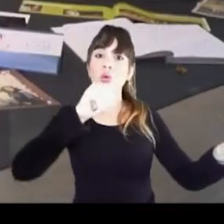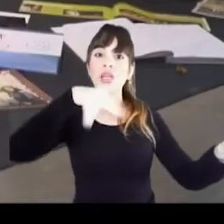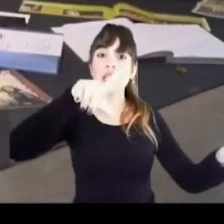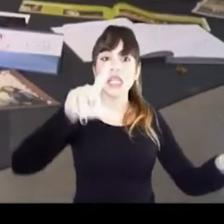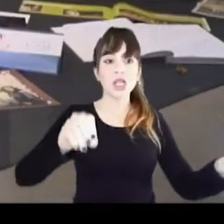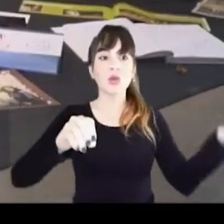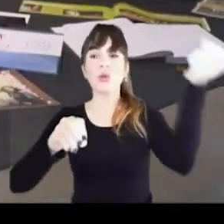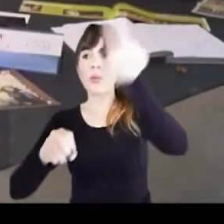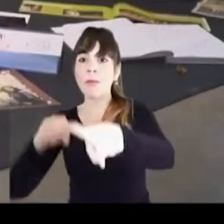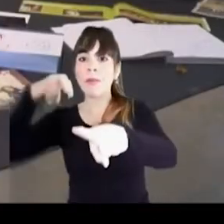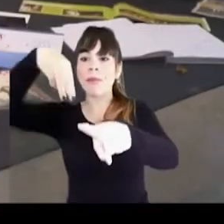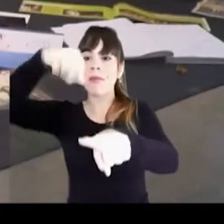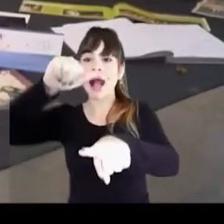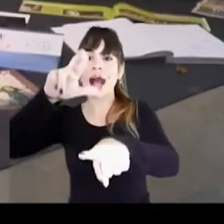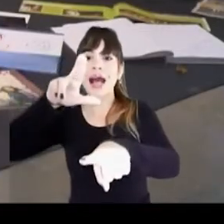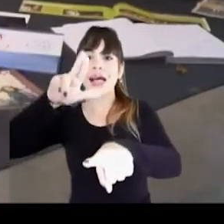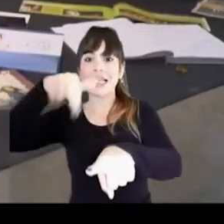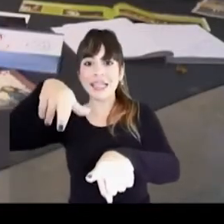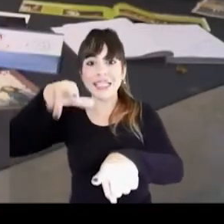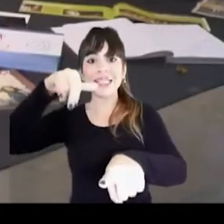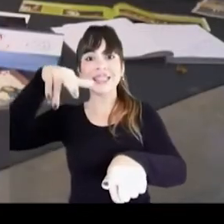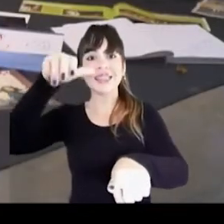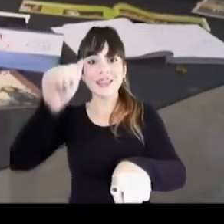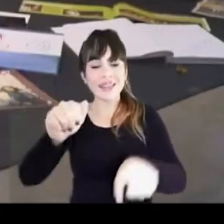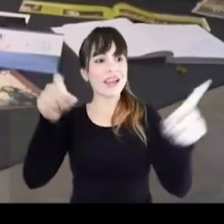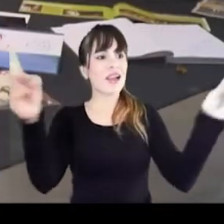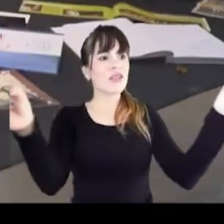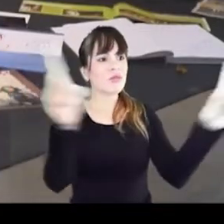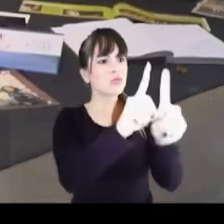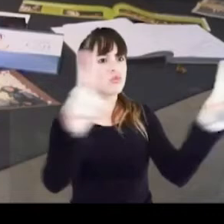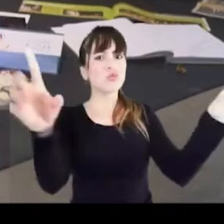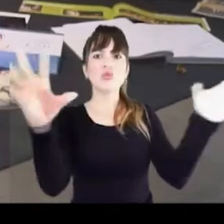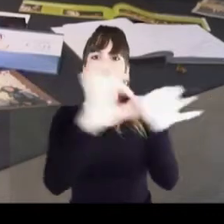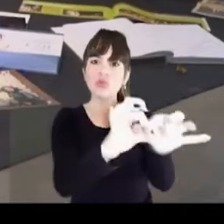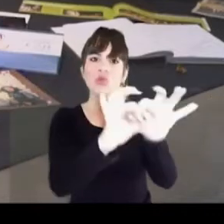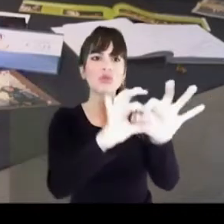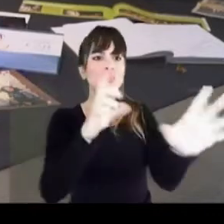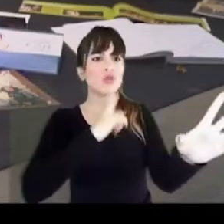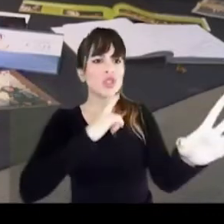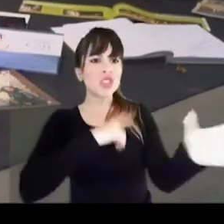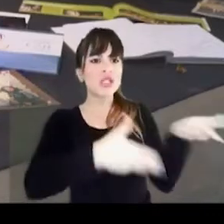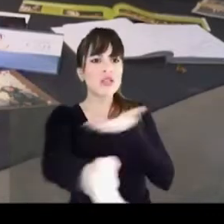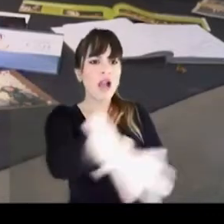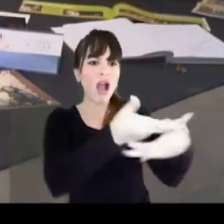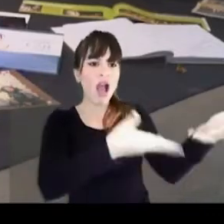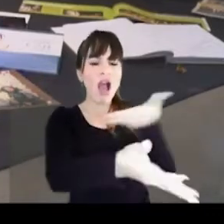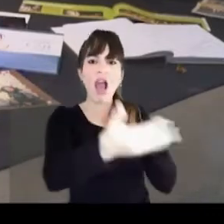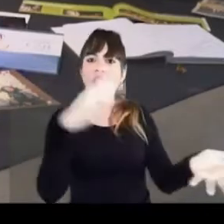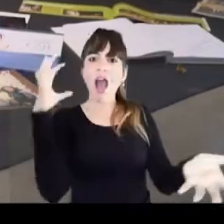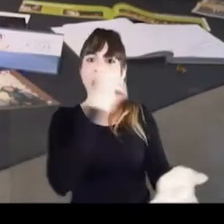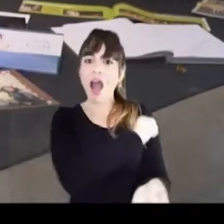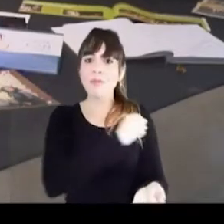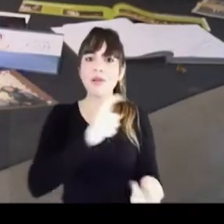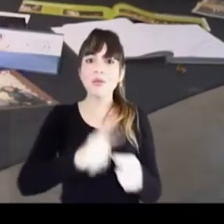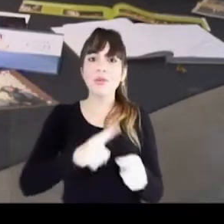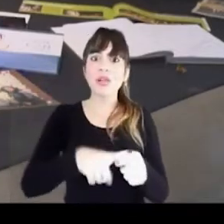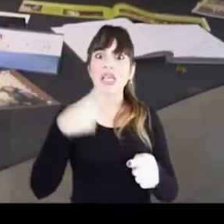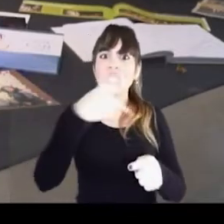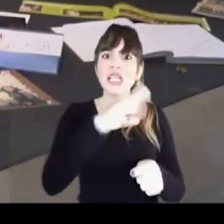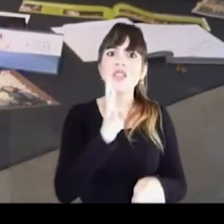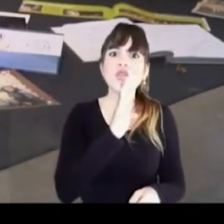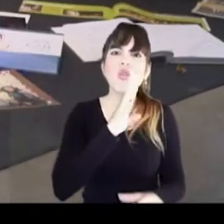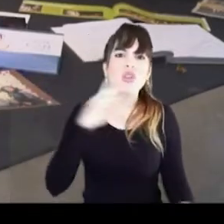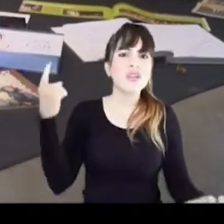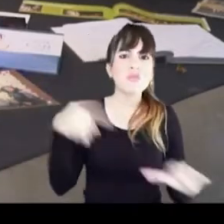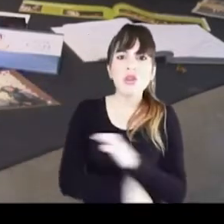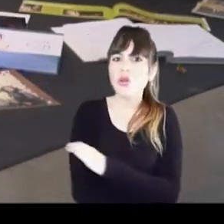reage ao da Marina de forma muito rápida, como a Marina reage ao do Murilo de forma muito rápida, porque já existe um conhecimento,